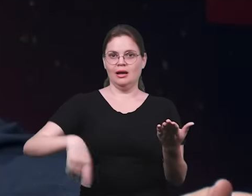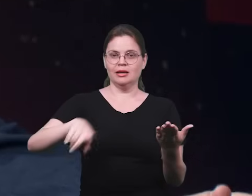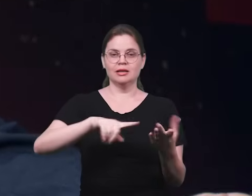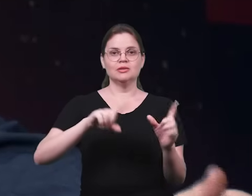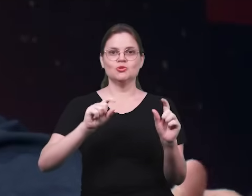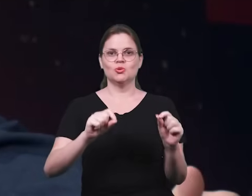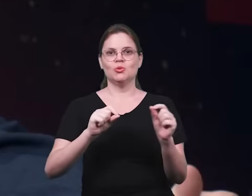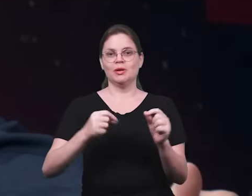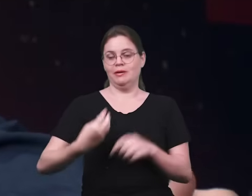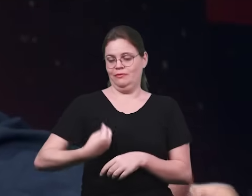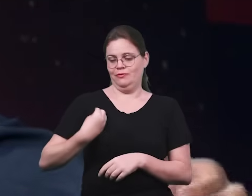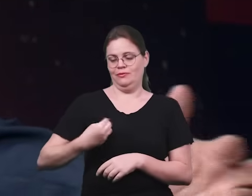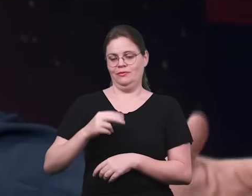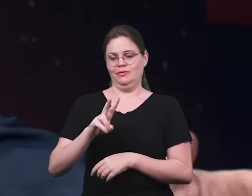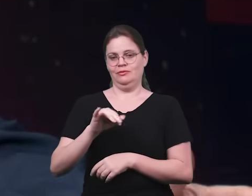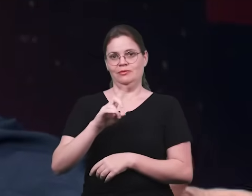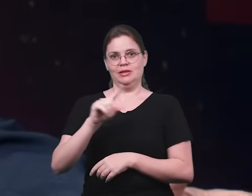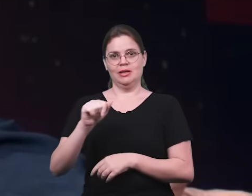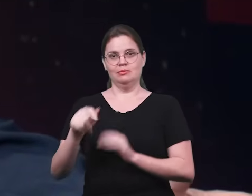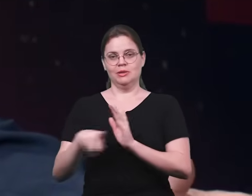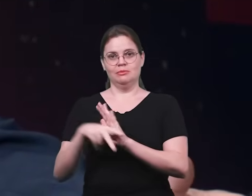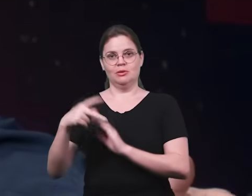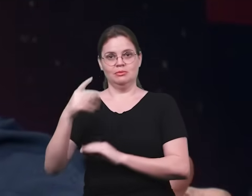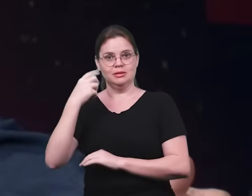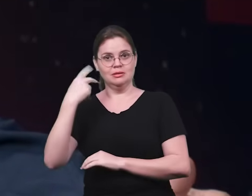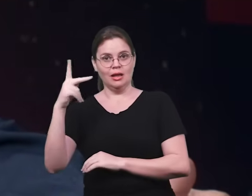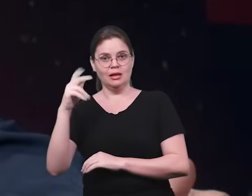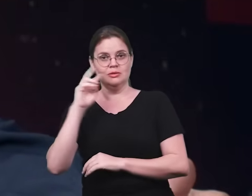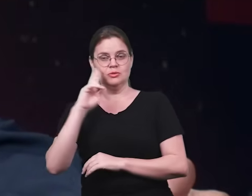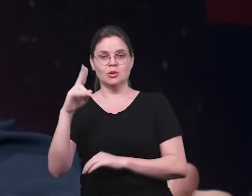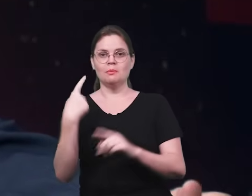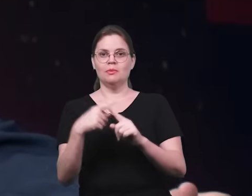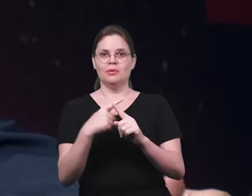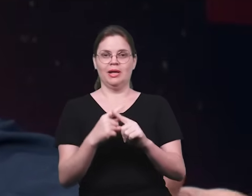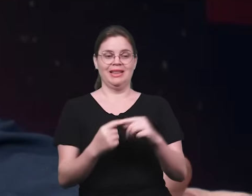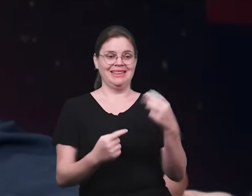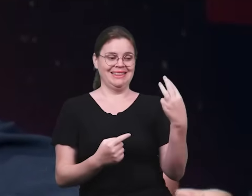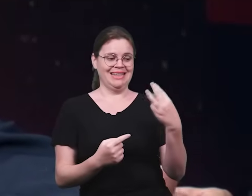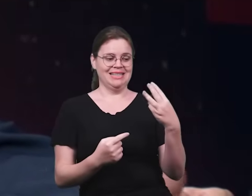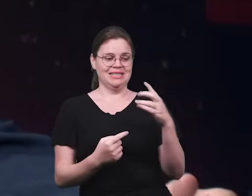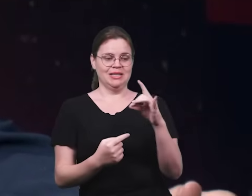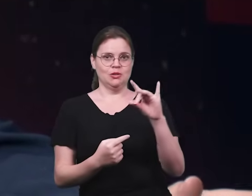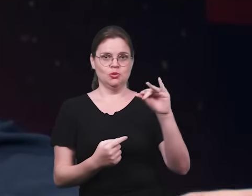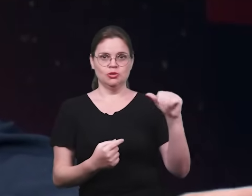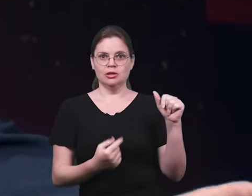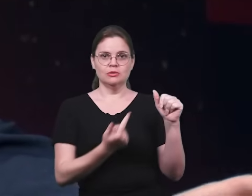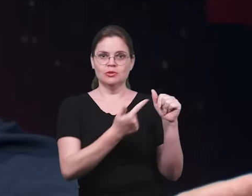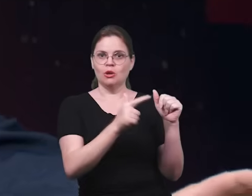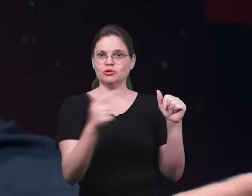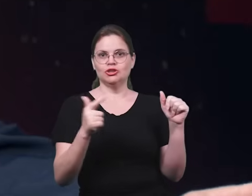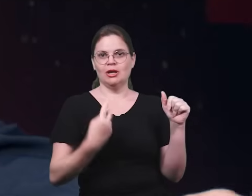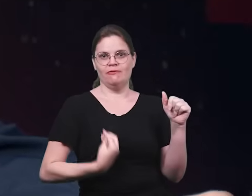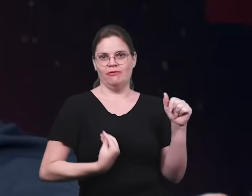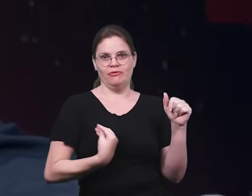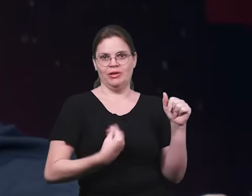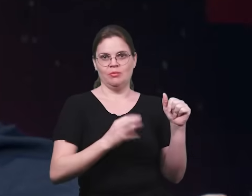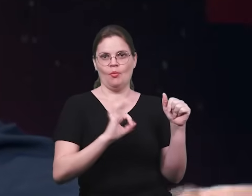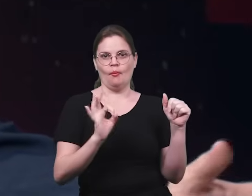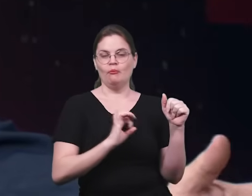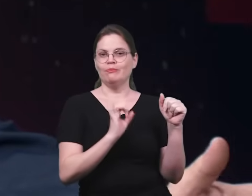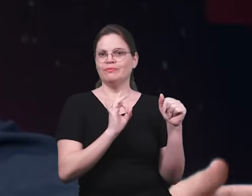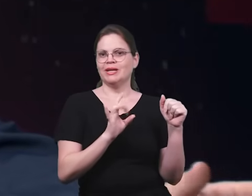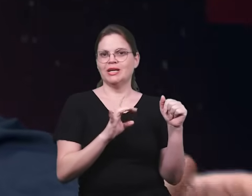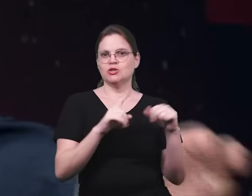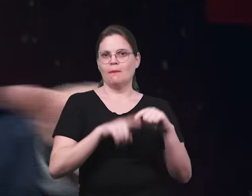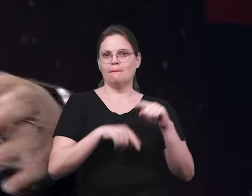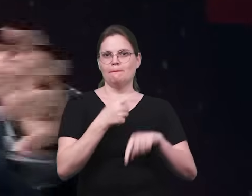vida. Até o terceiro dia era um mundo sem nenhuma vida. Era só